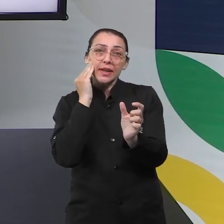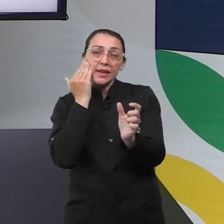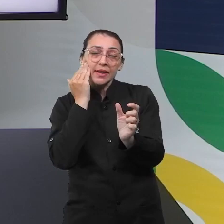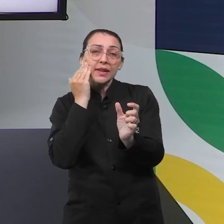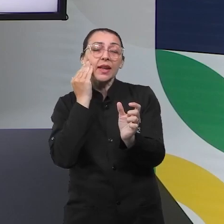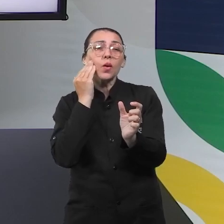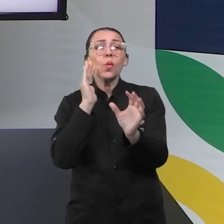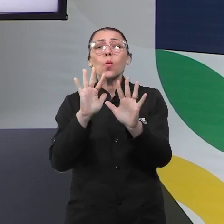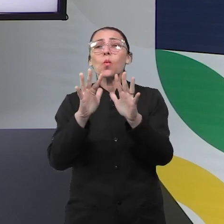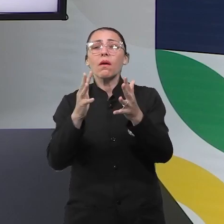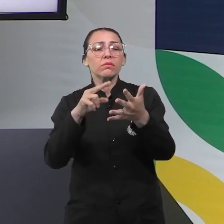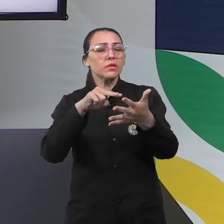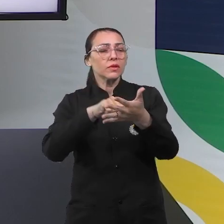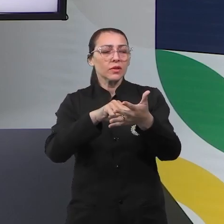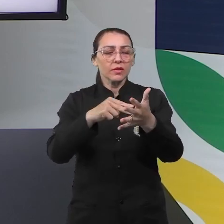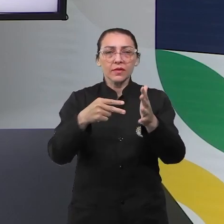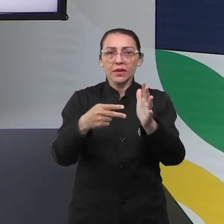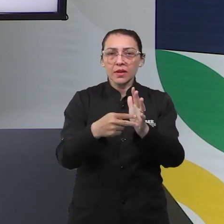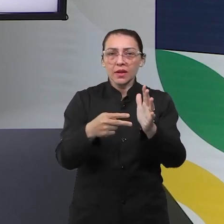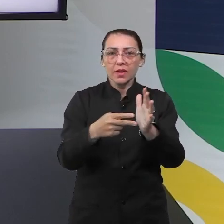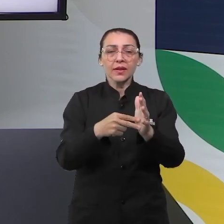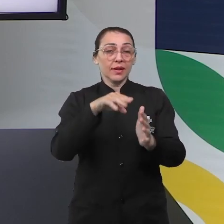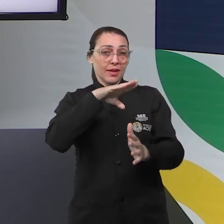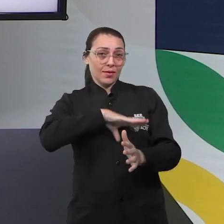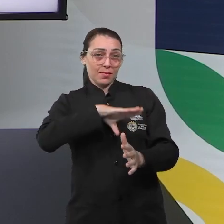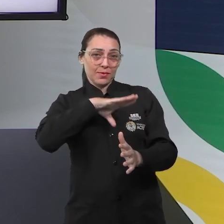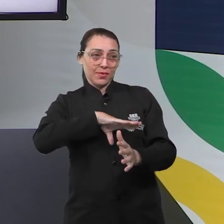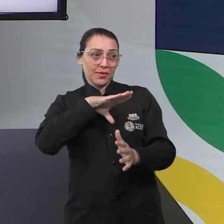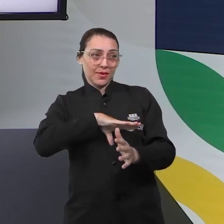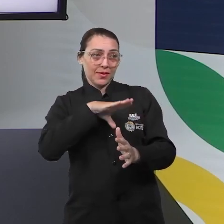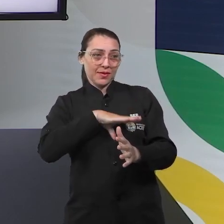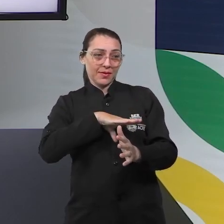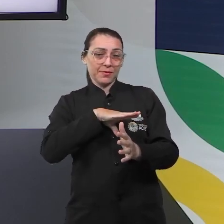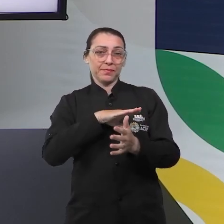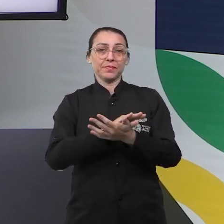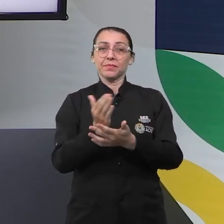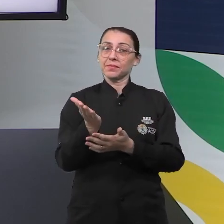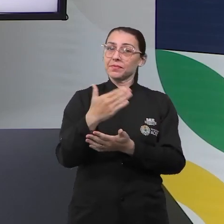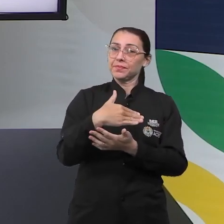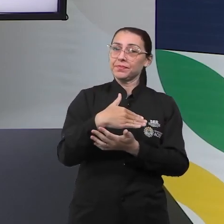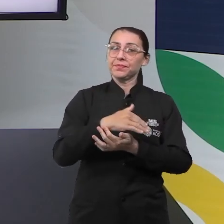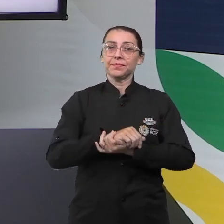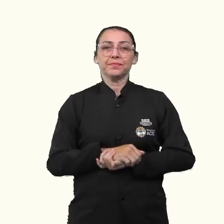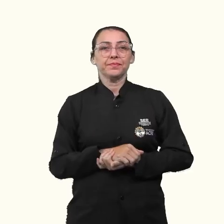que sentidos são esses na língua portuguesa. Então, vamos lá!